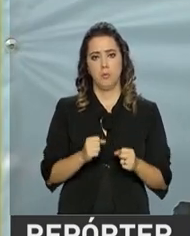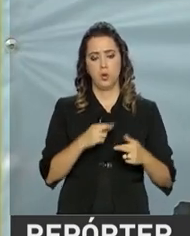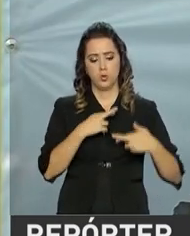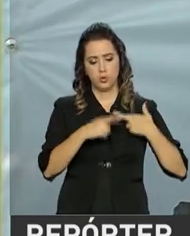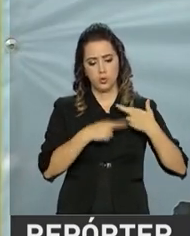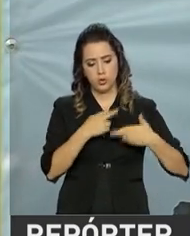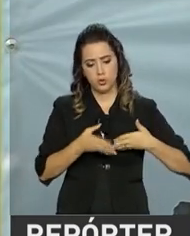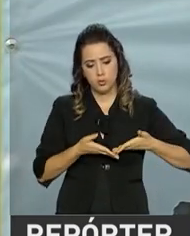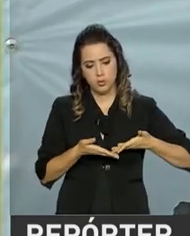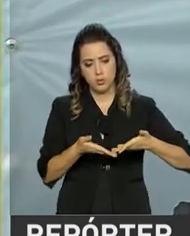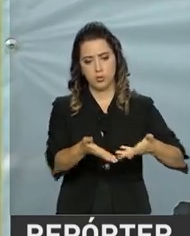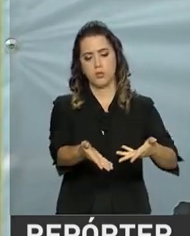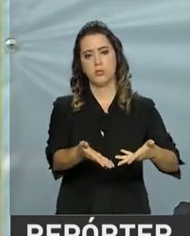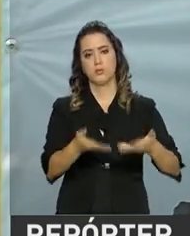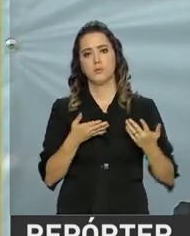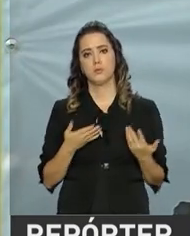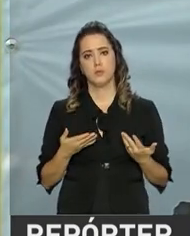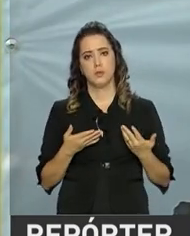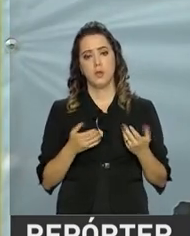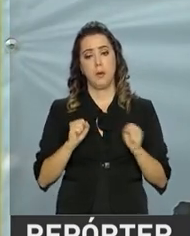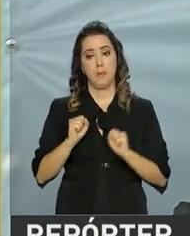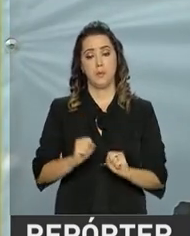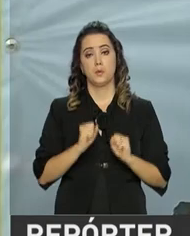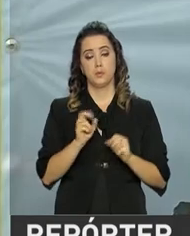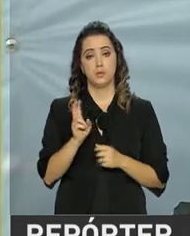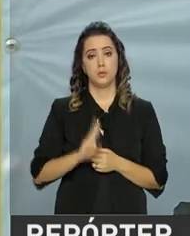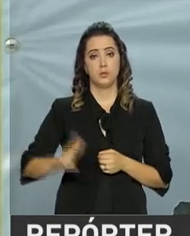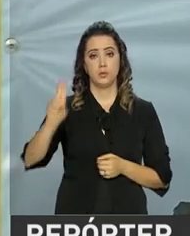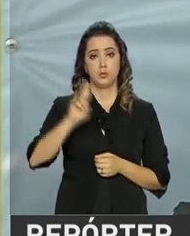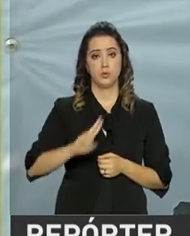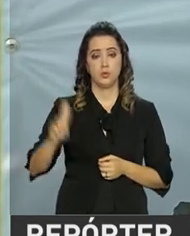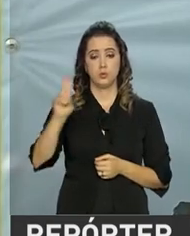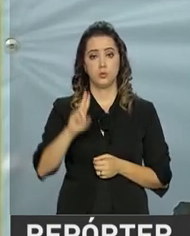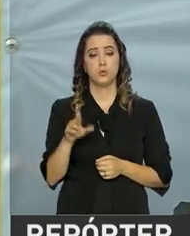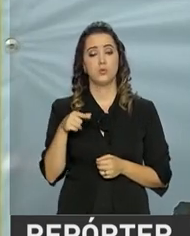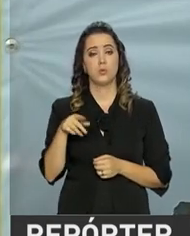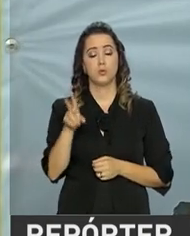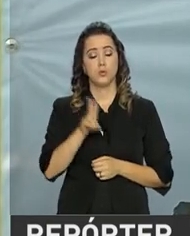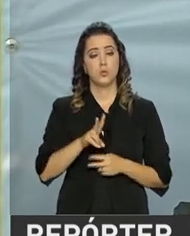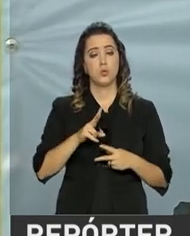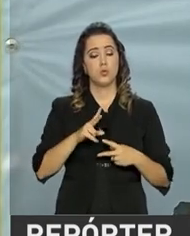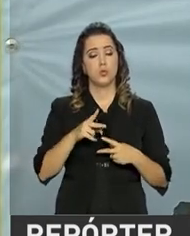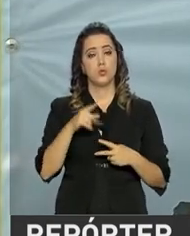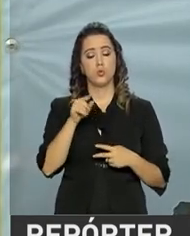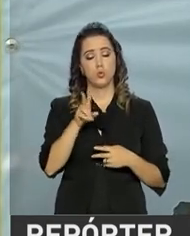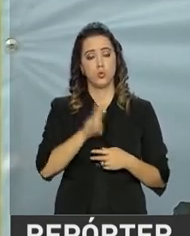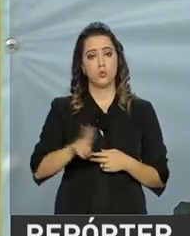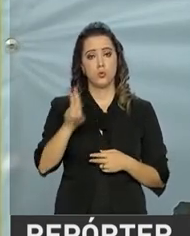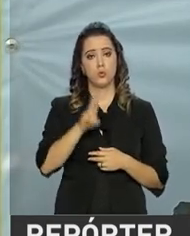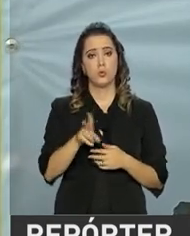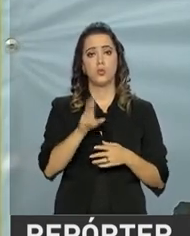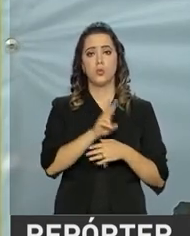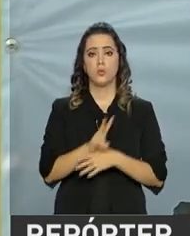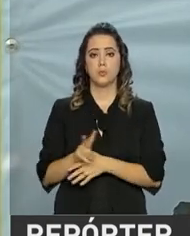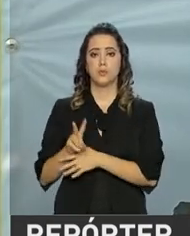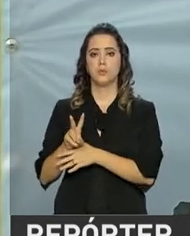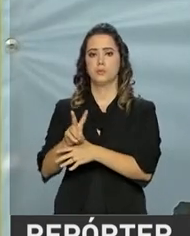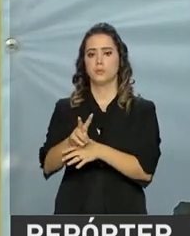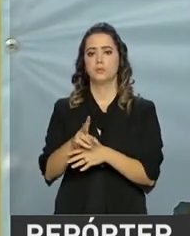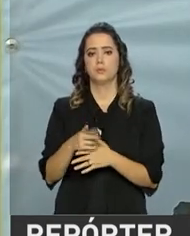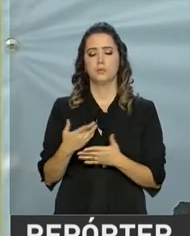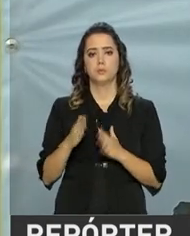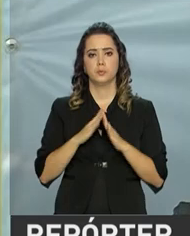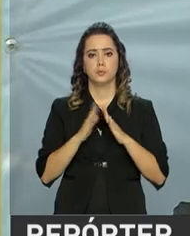transmitirem aos seus herdeiros a possibilidade de usar esses imóveis como garantias de operações de